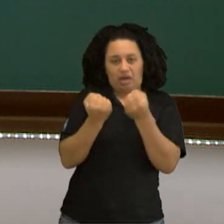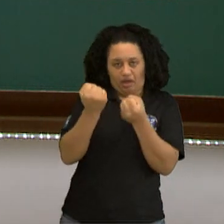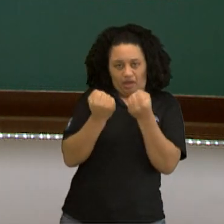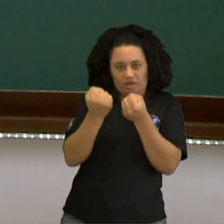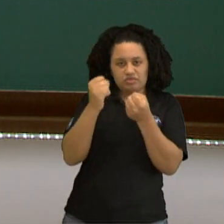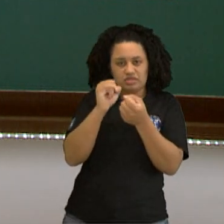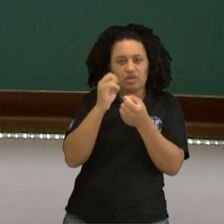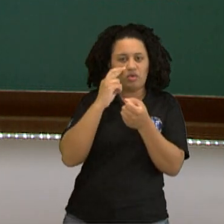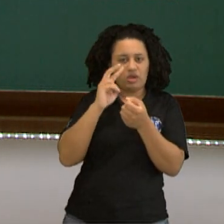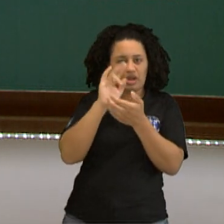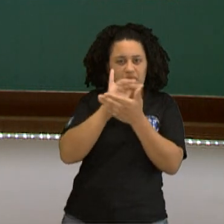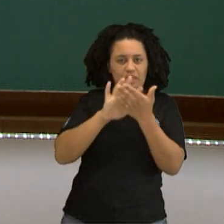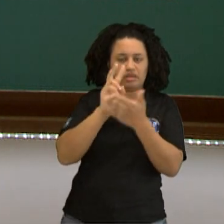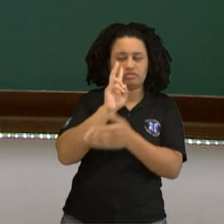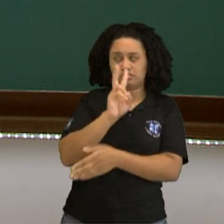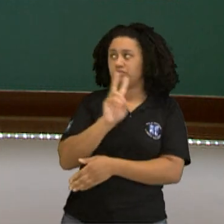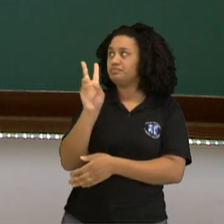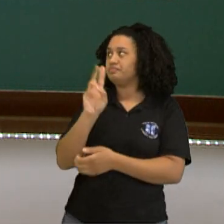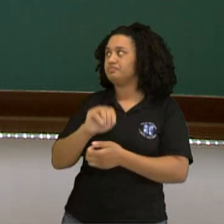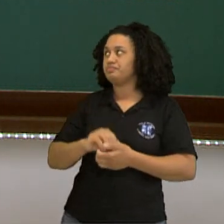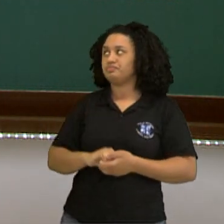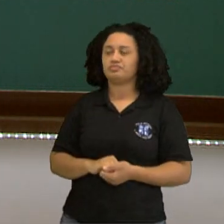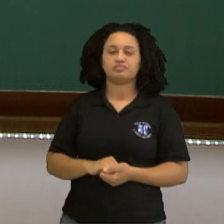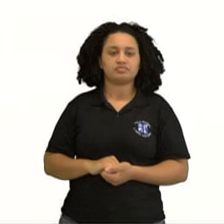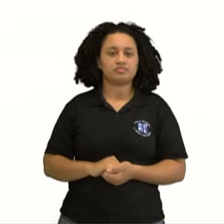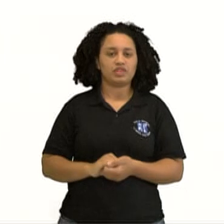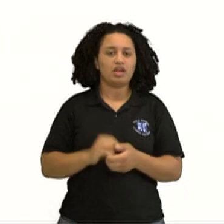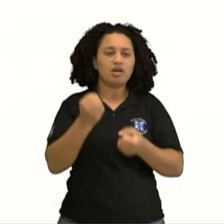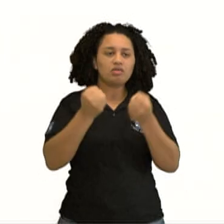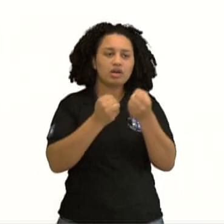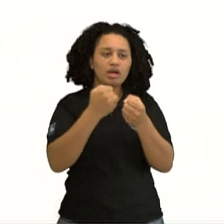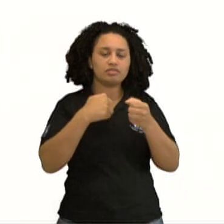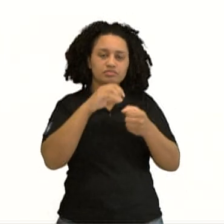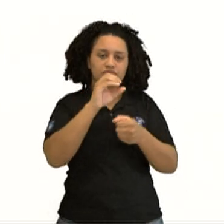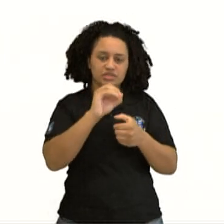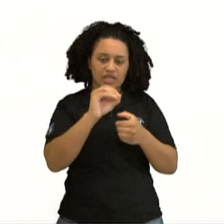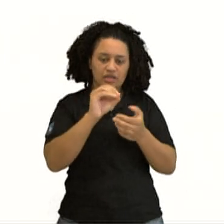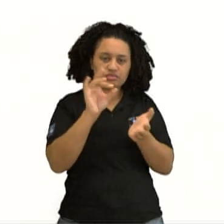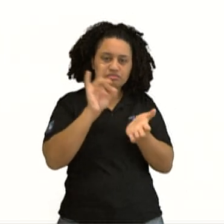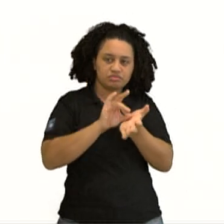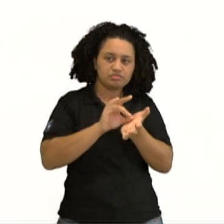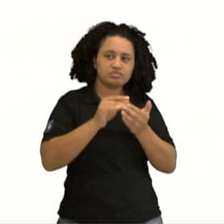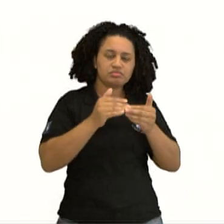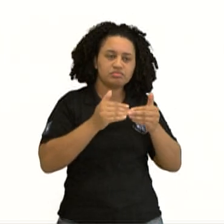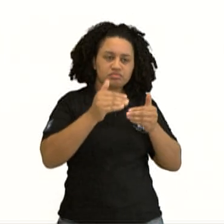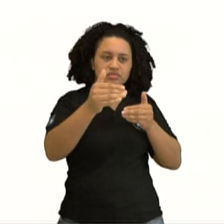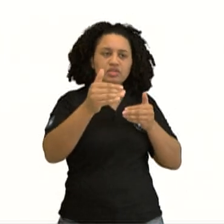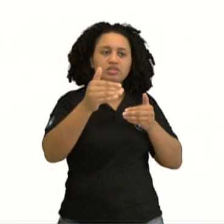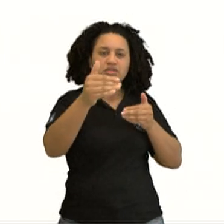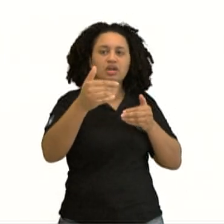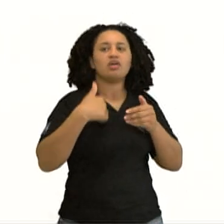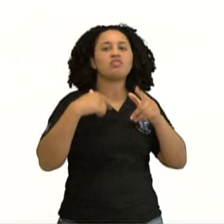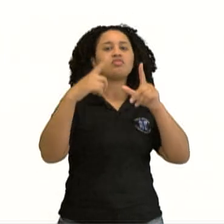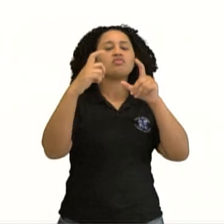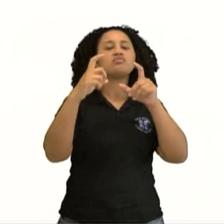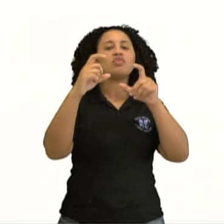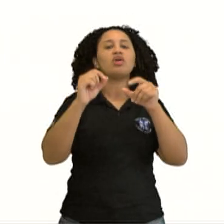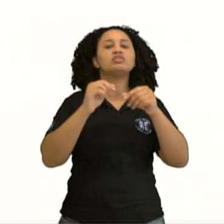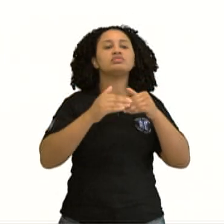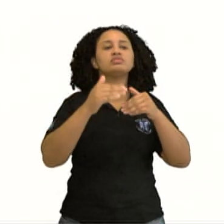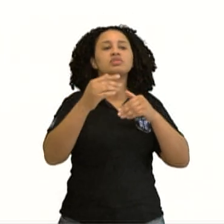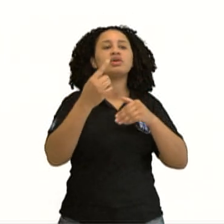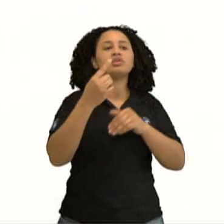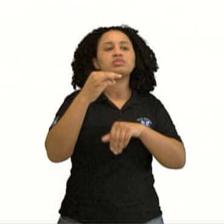diferente. Perceba que o veículo partiu num instante zero qualquer, o tempo está sendo tirado uma fotografia, por exemplo, a cada